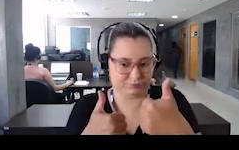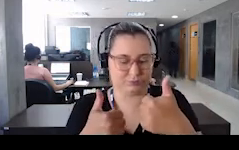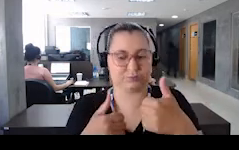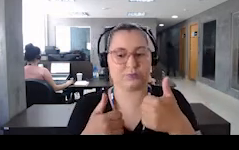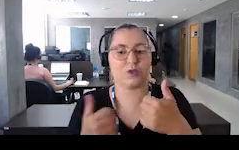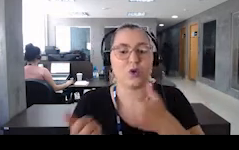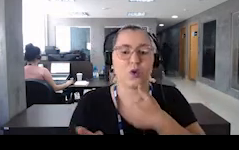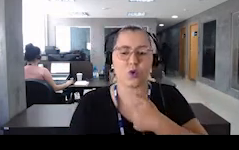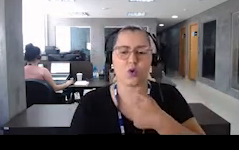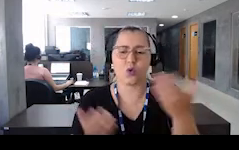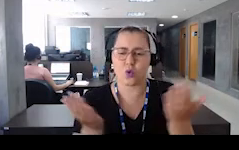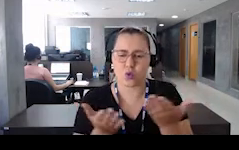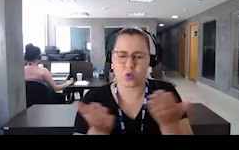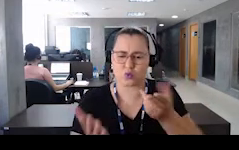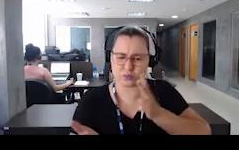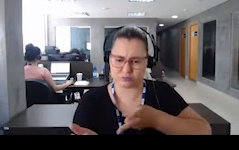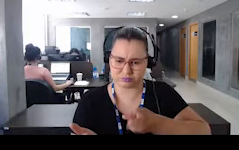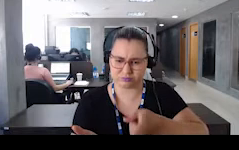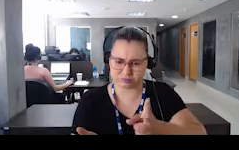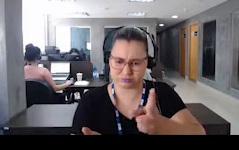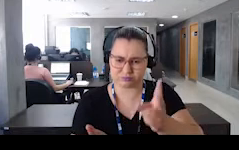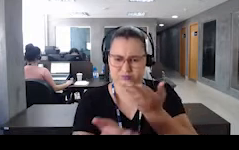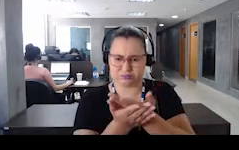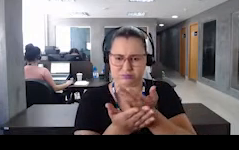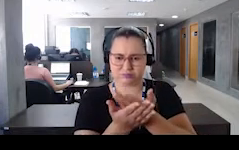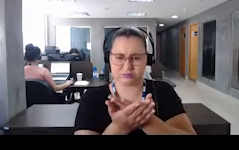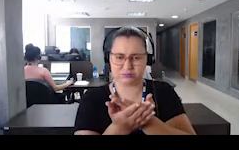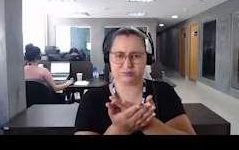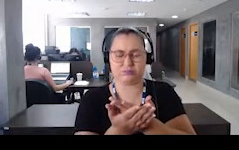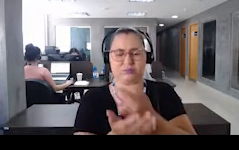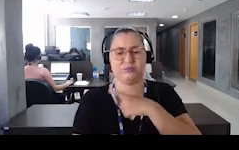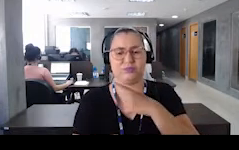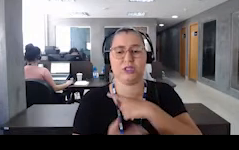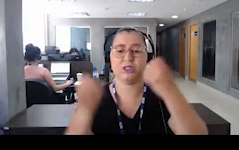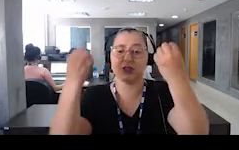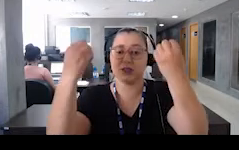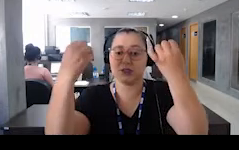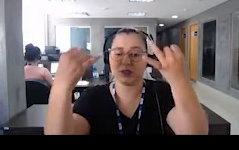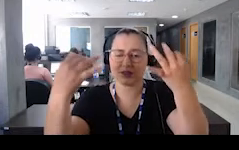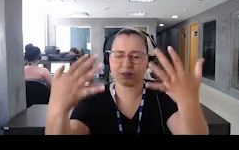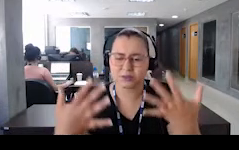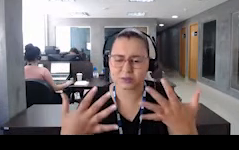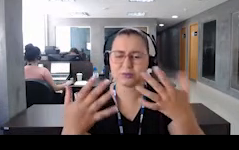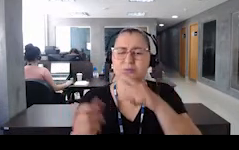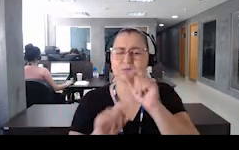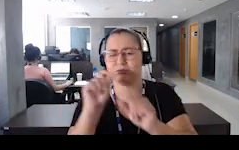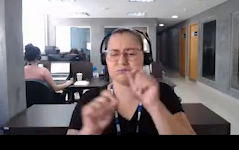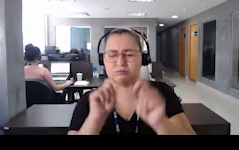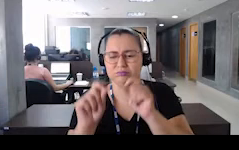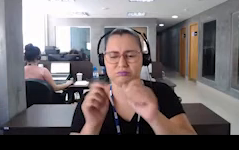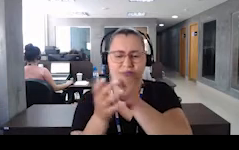né? Hoje a gente vai dar continuidade aqui, né, na, na explicação a respeito das situações